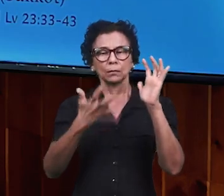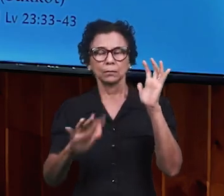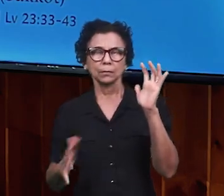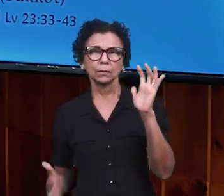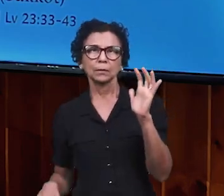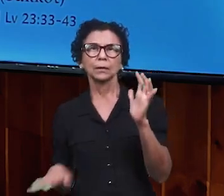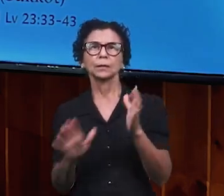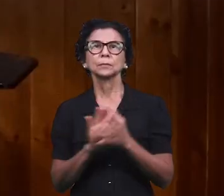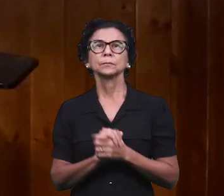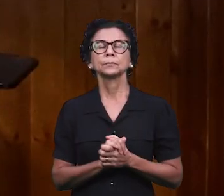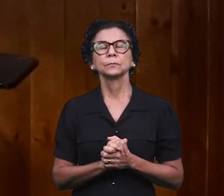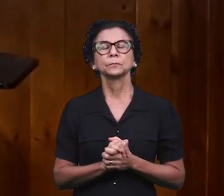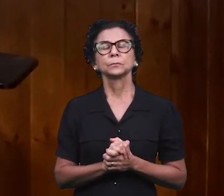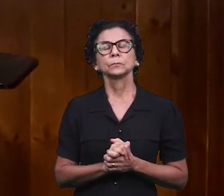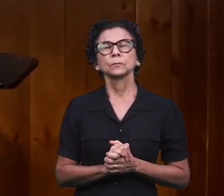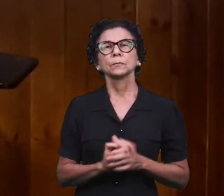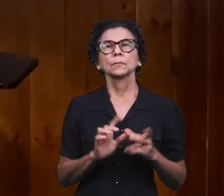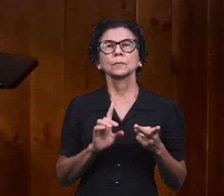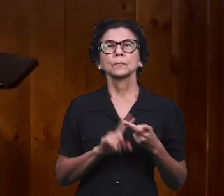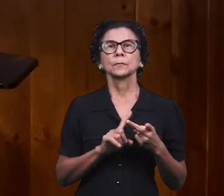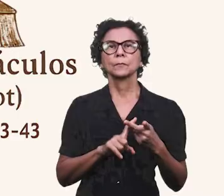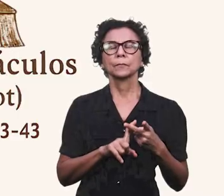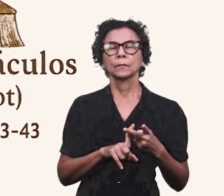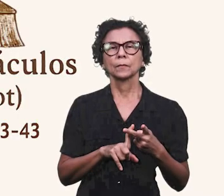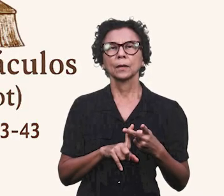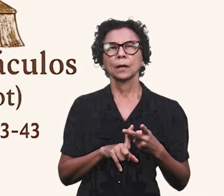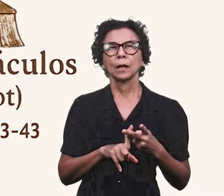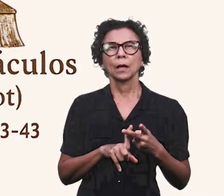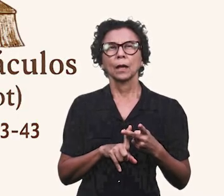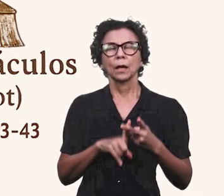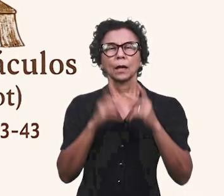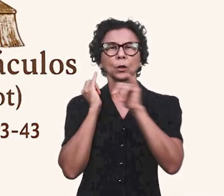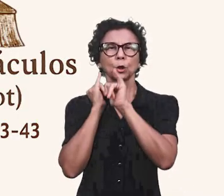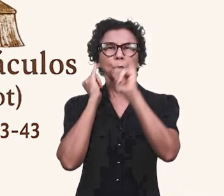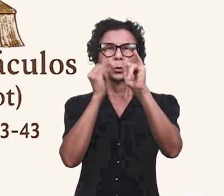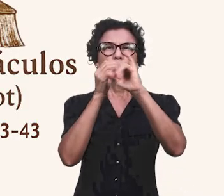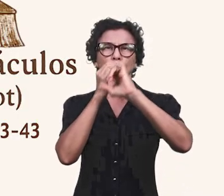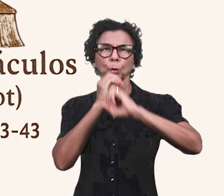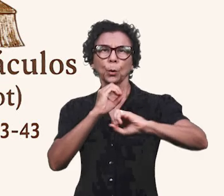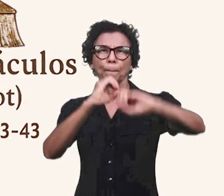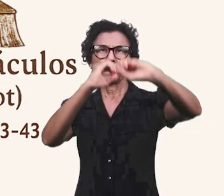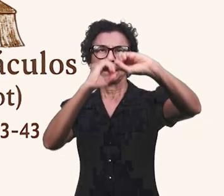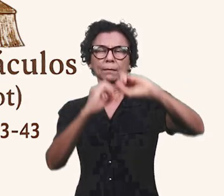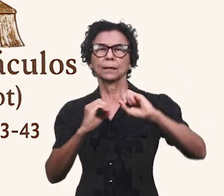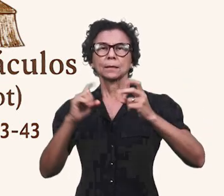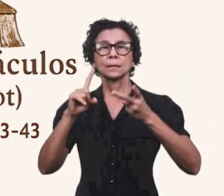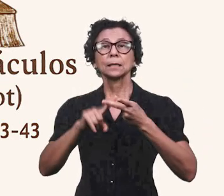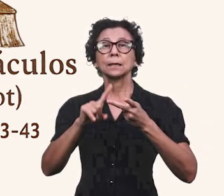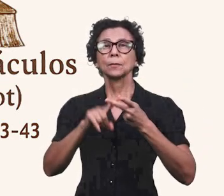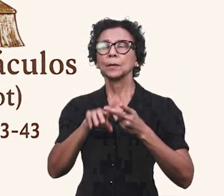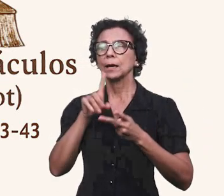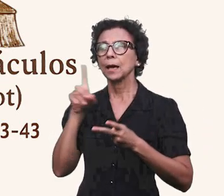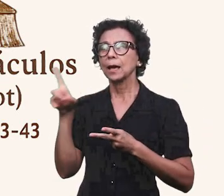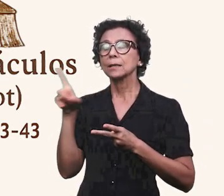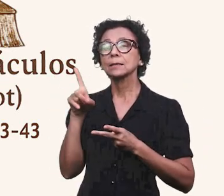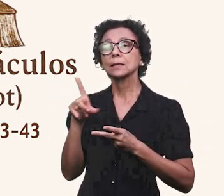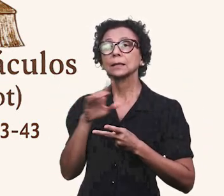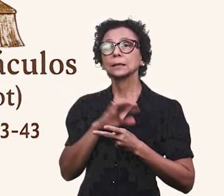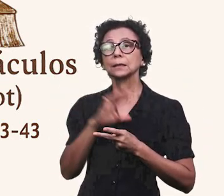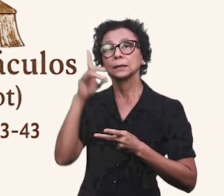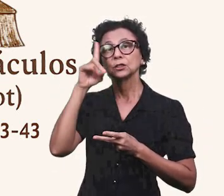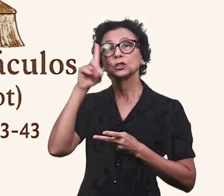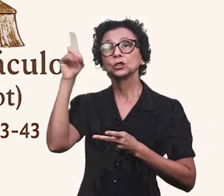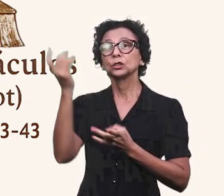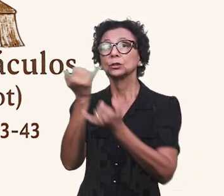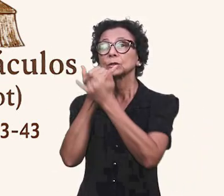23 a 25. Expiação, essa festa é muito conhecida, é a festa do dia do